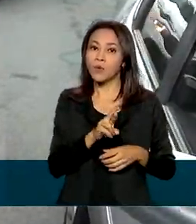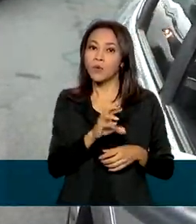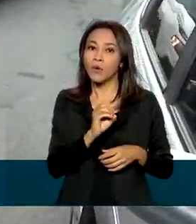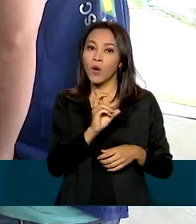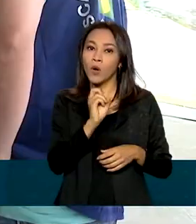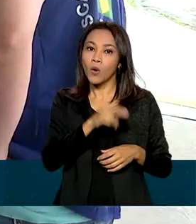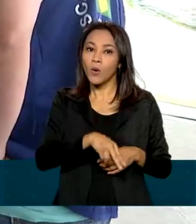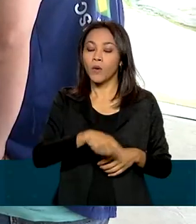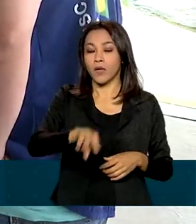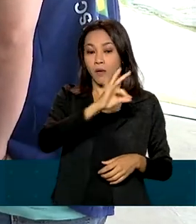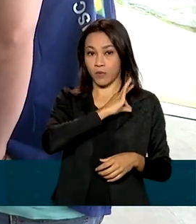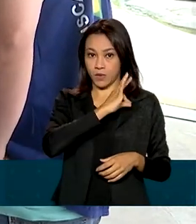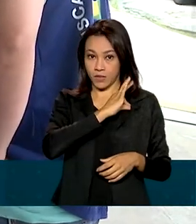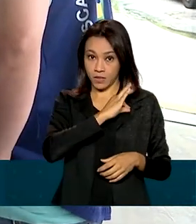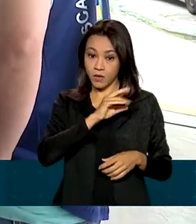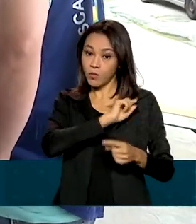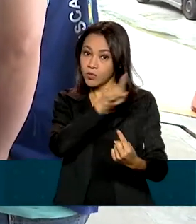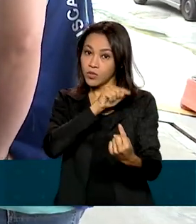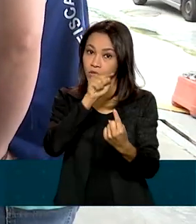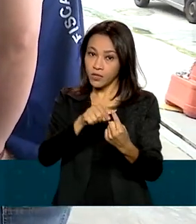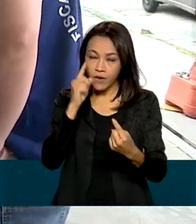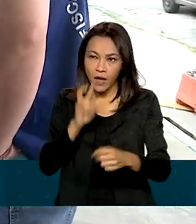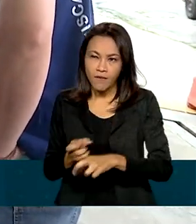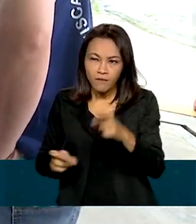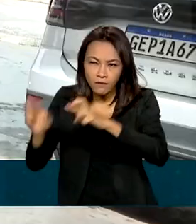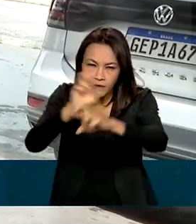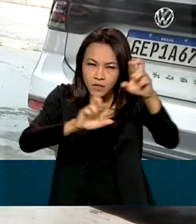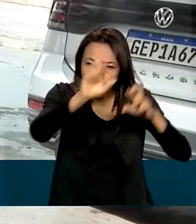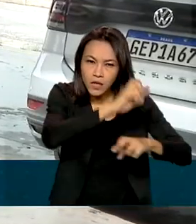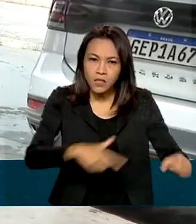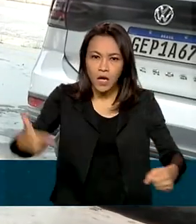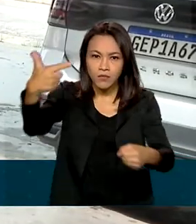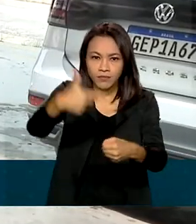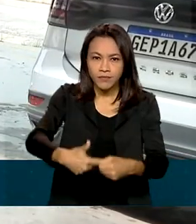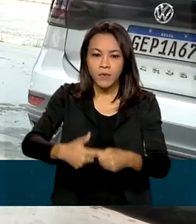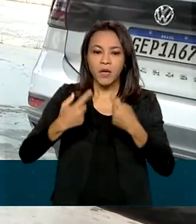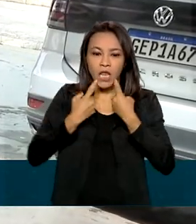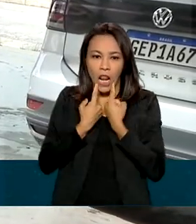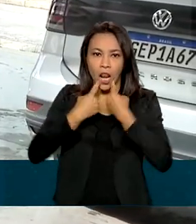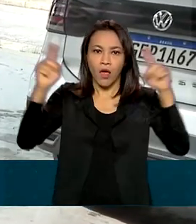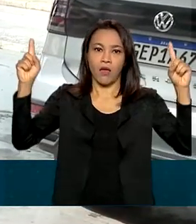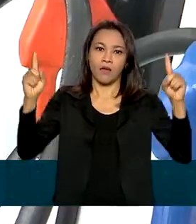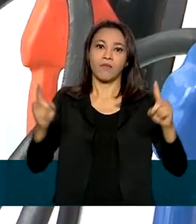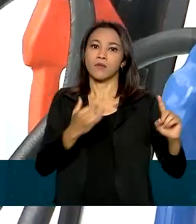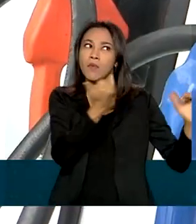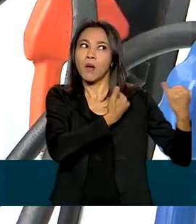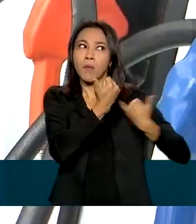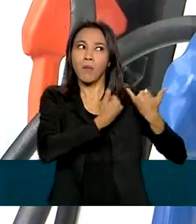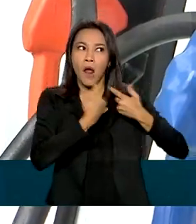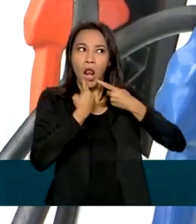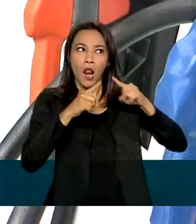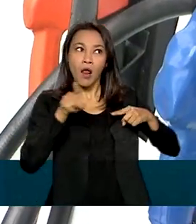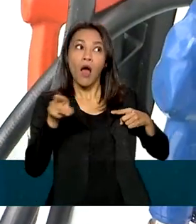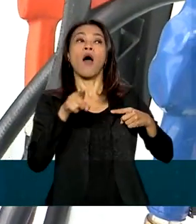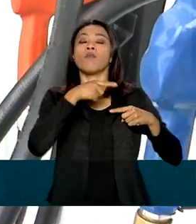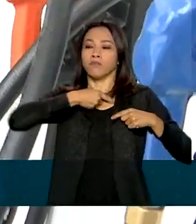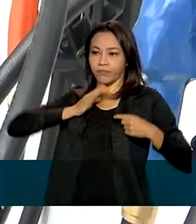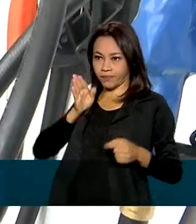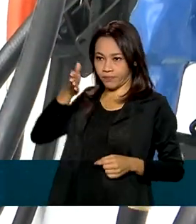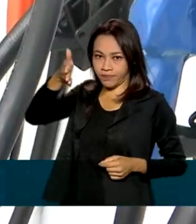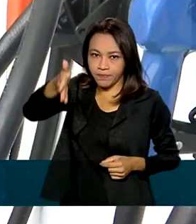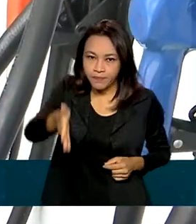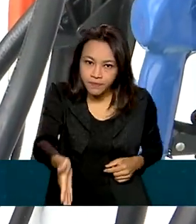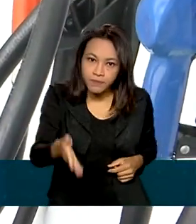Civil São Paulo o foco era fiscalizar postos de combustíveis denunciados por consumidores só em 2021